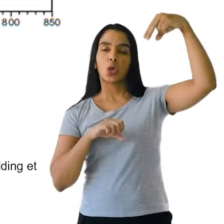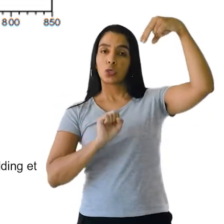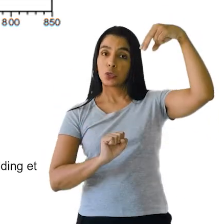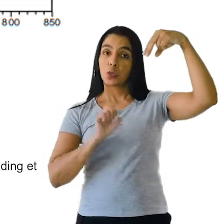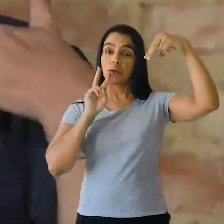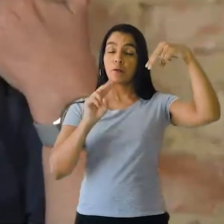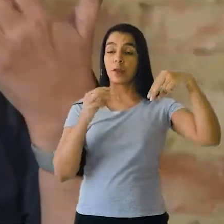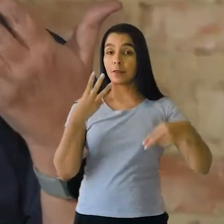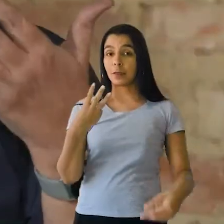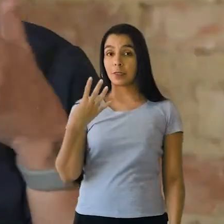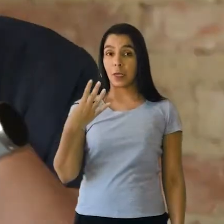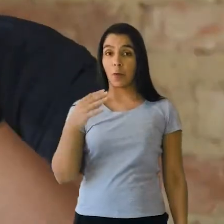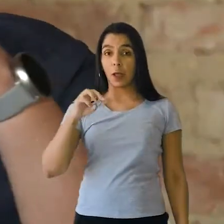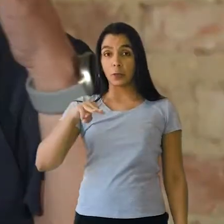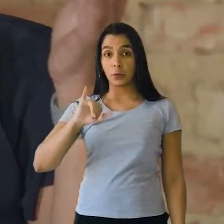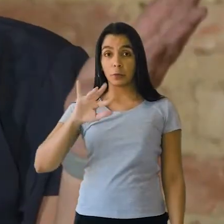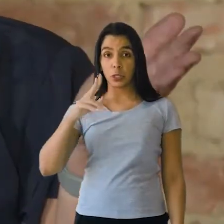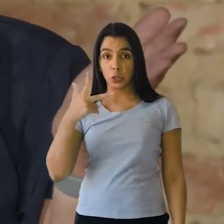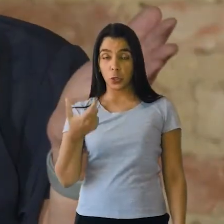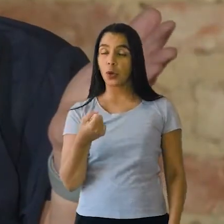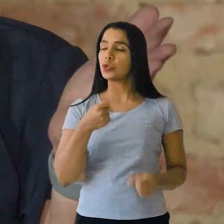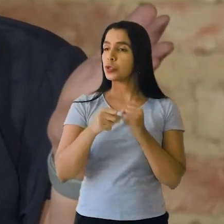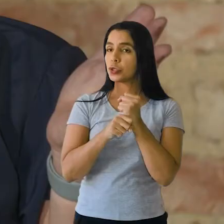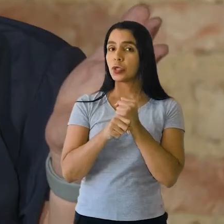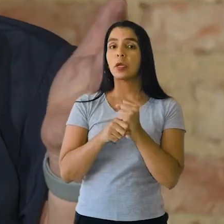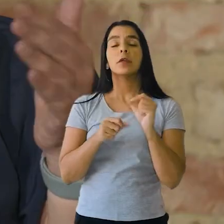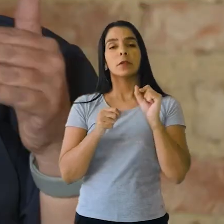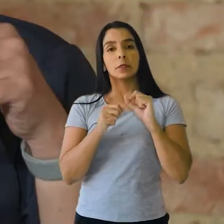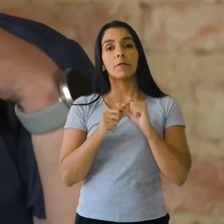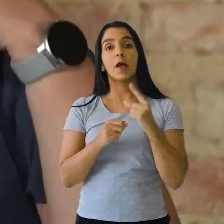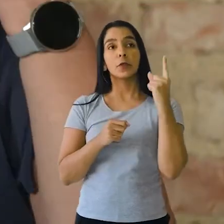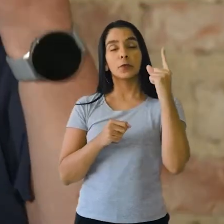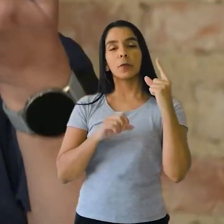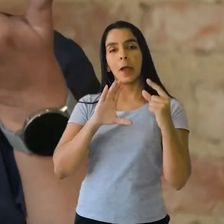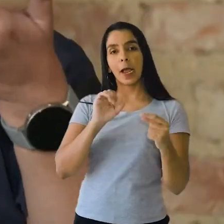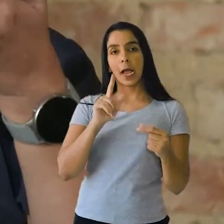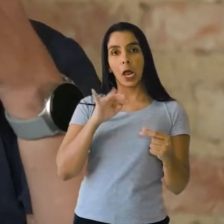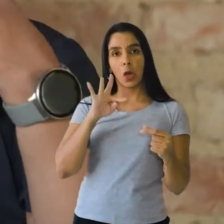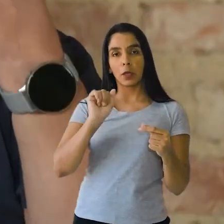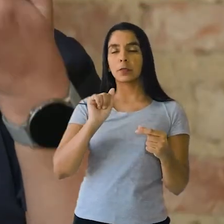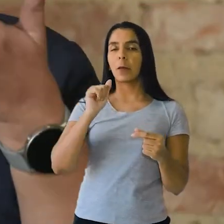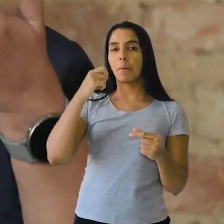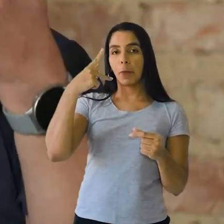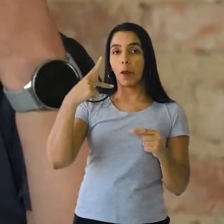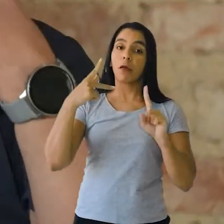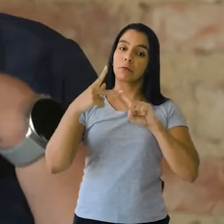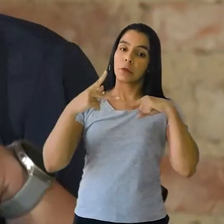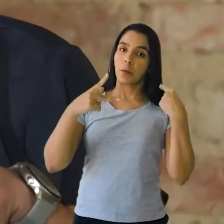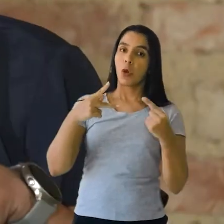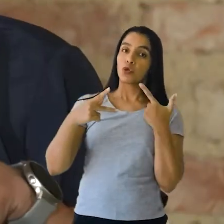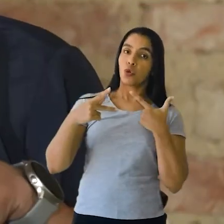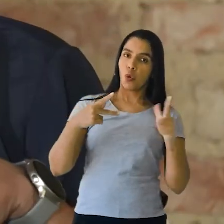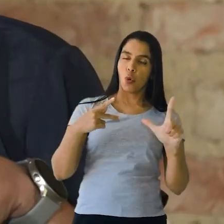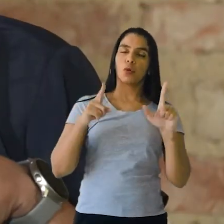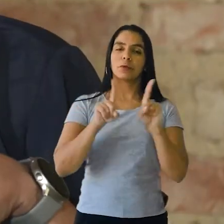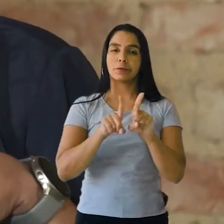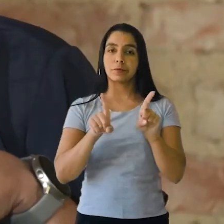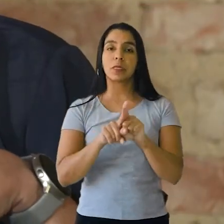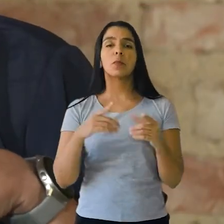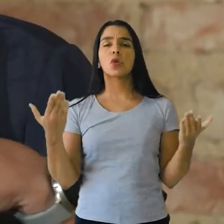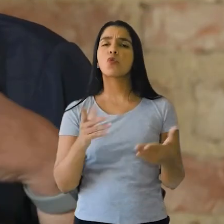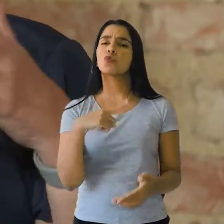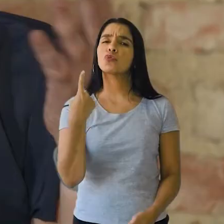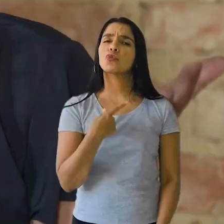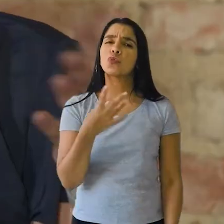os hemisférios, né? A gente vai ver que ao longo desses 34 milhões de anos se forma uma calota polar, depois se forma outra